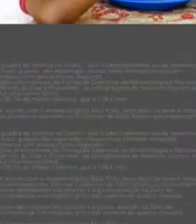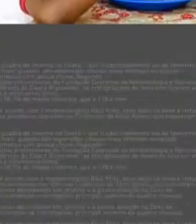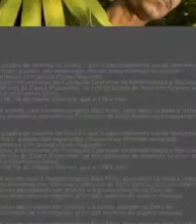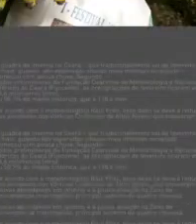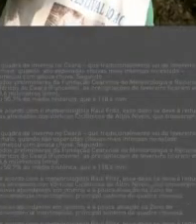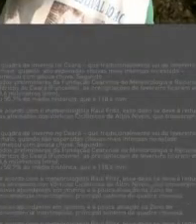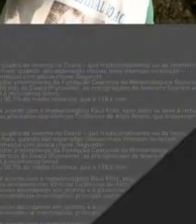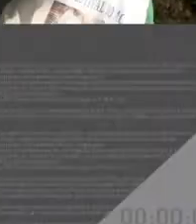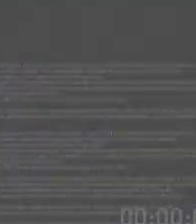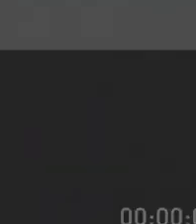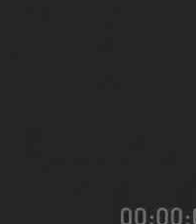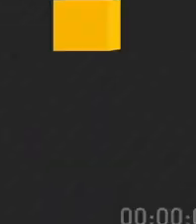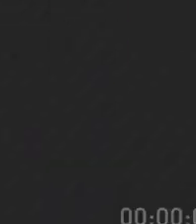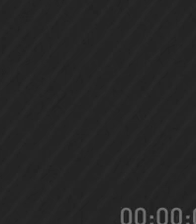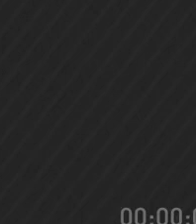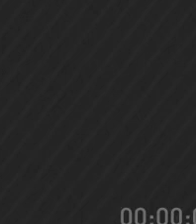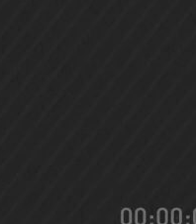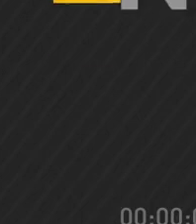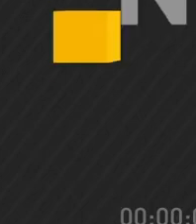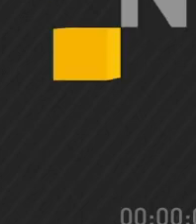o ritmo